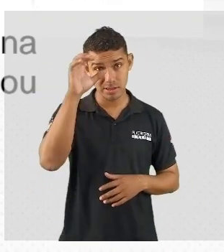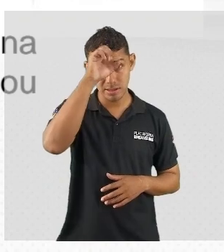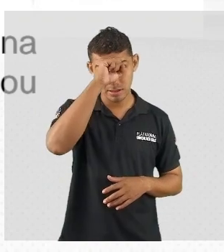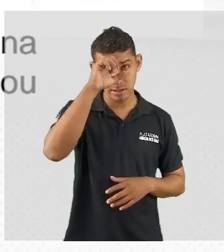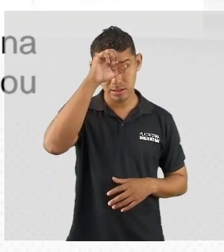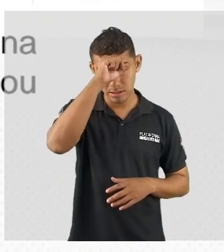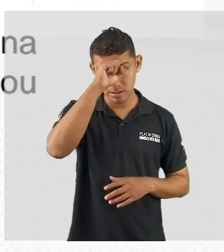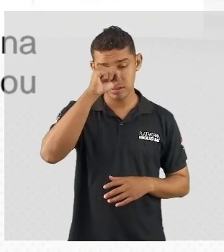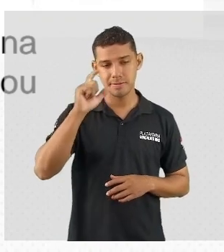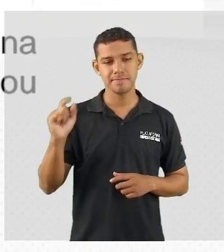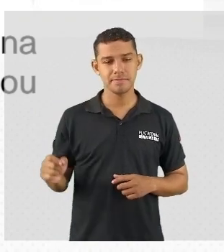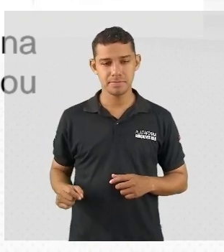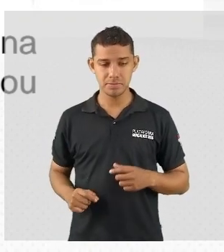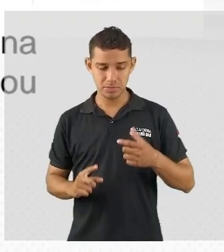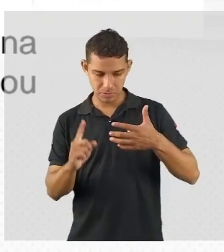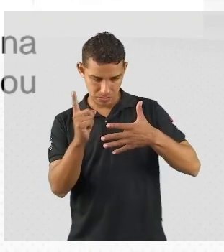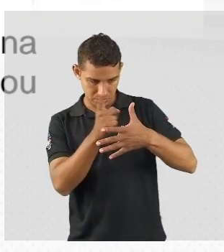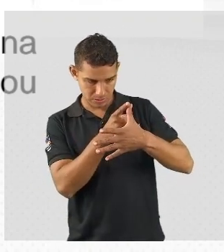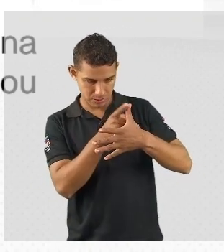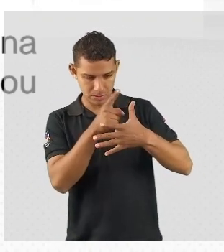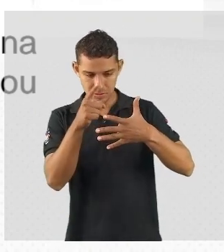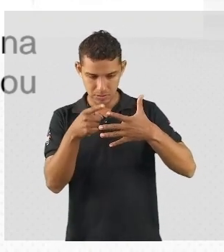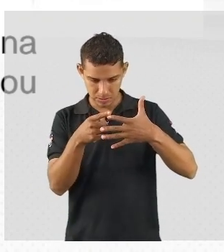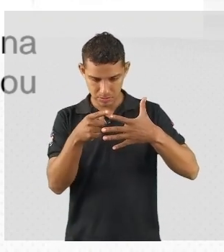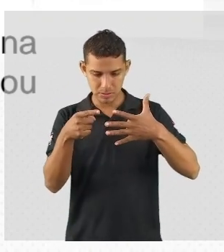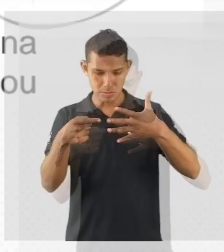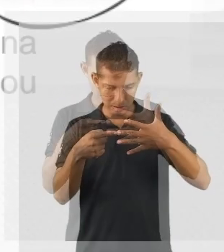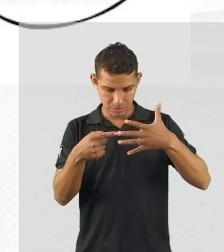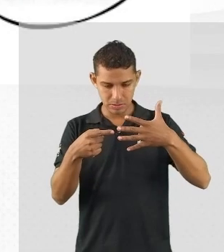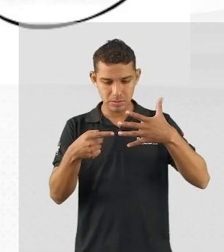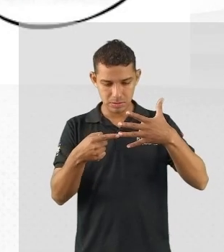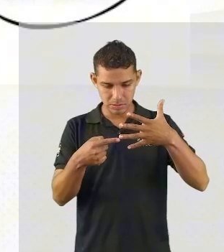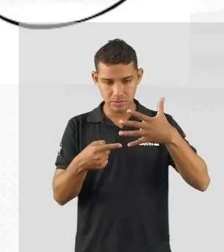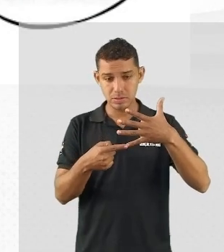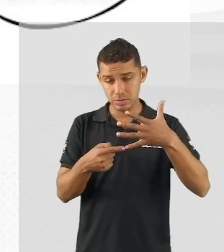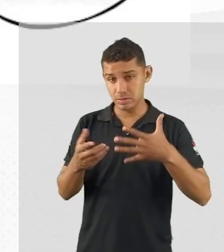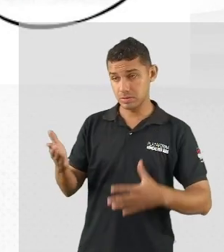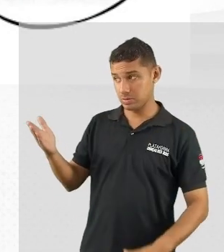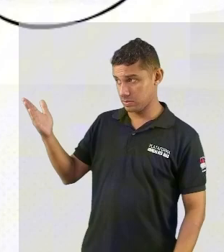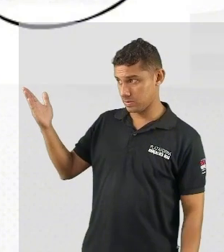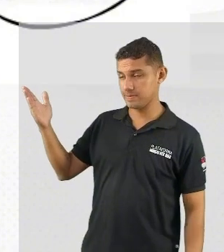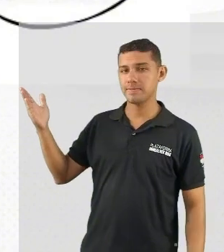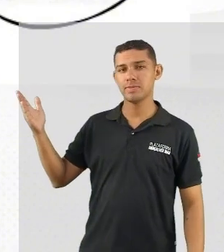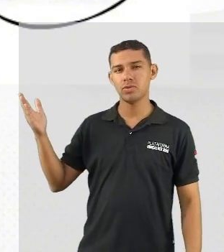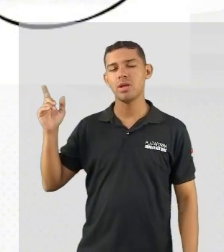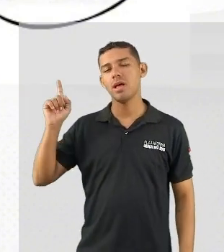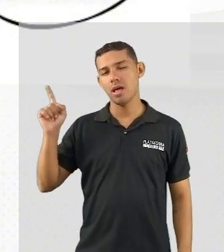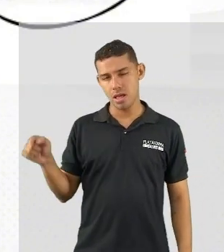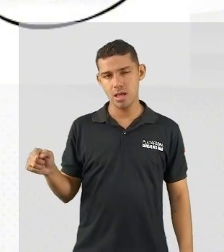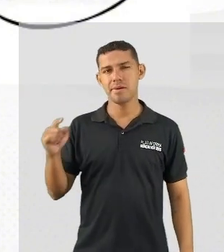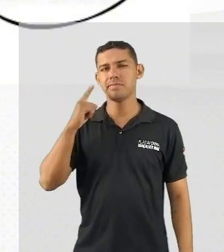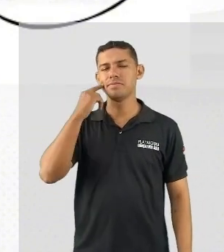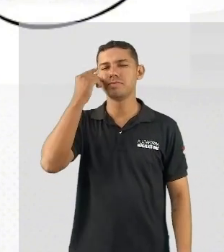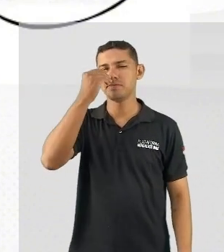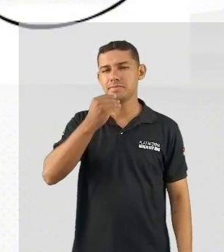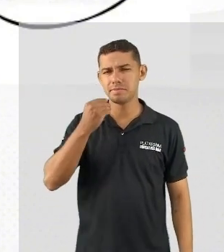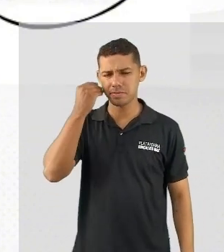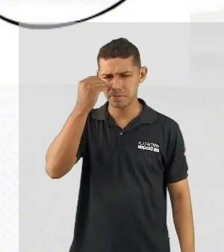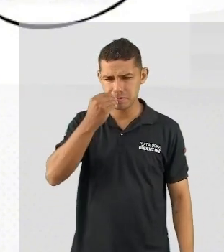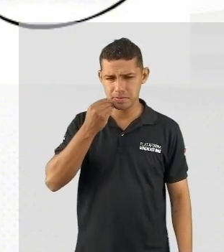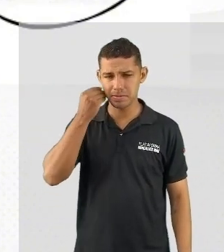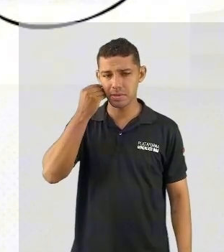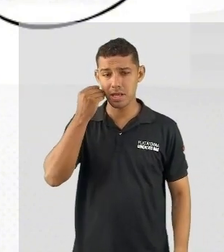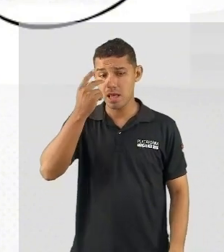que Paleolítico, Mesolítico, Neolítico, Idade do Cobre, do Bronze e da Idade do Ferro são experiência.